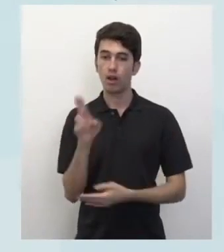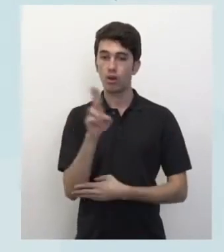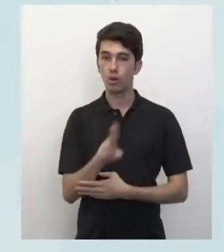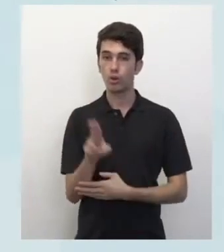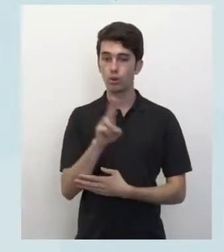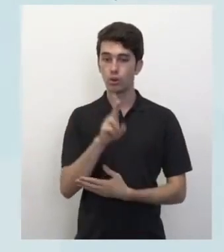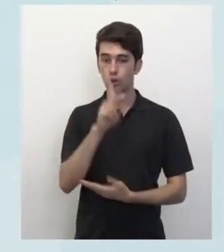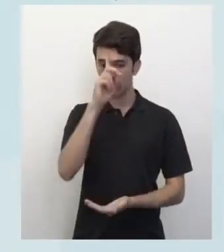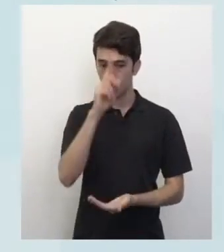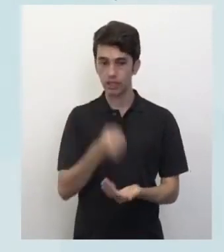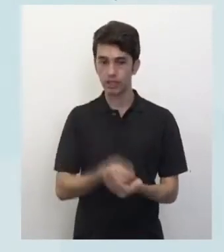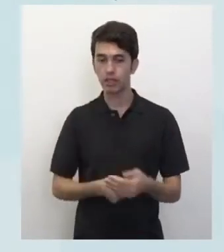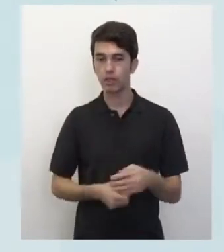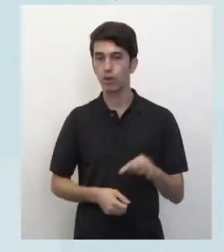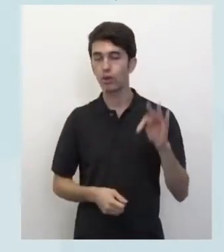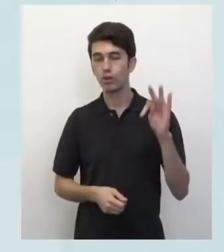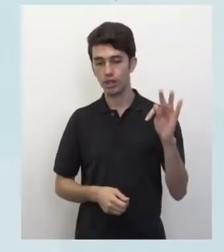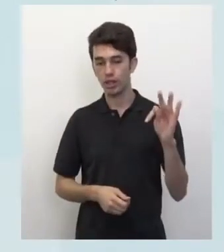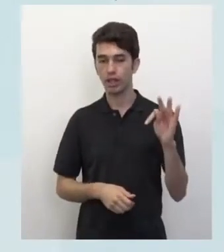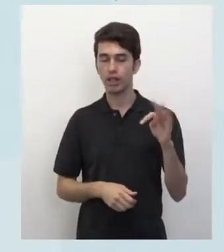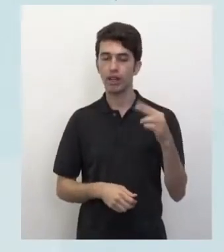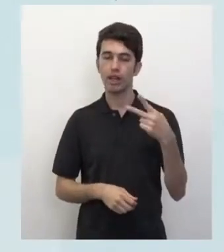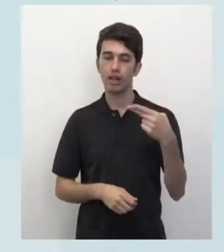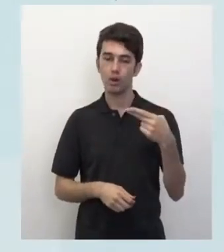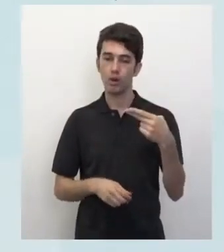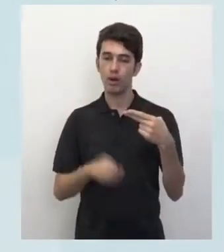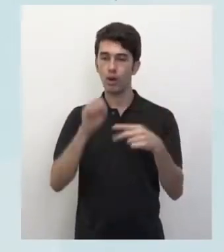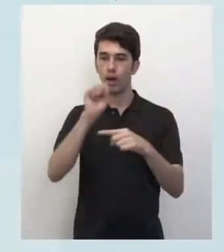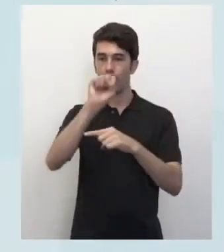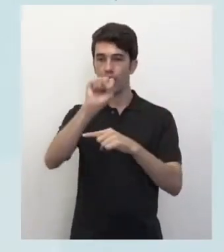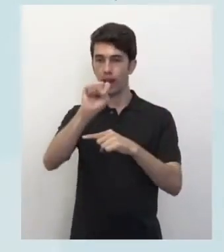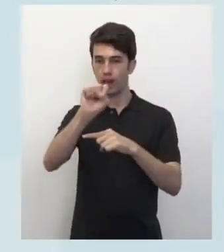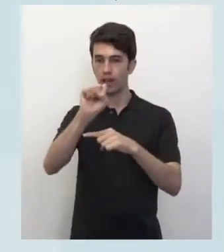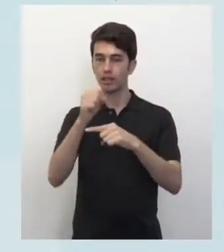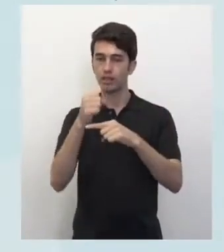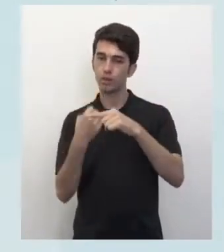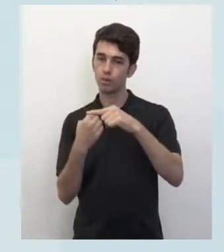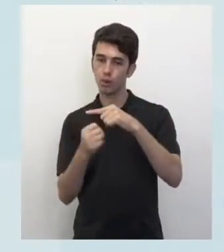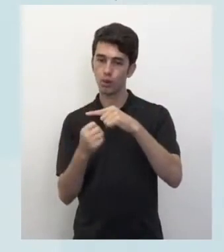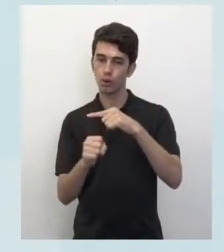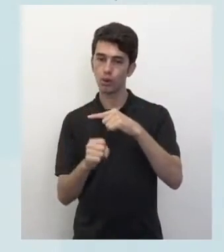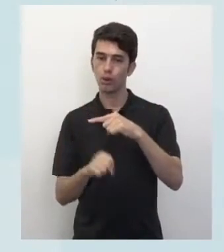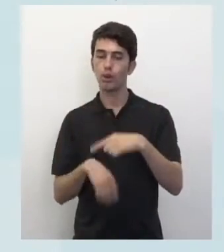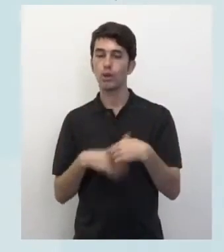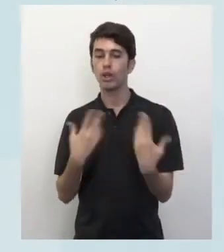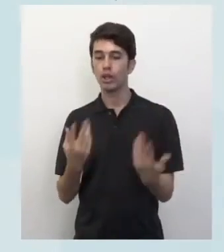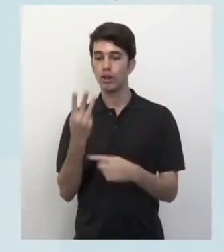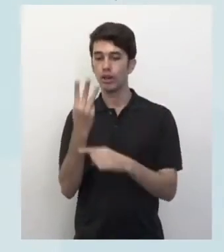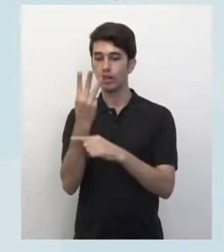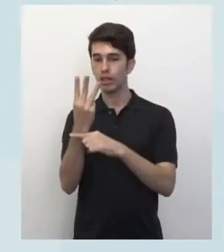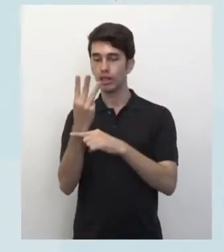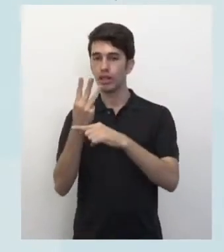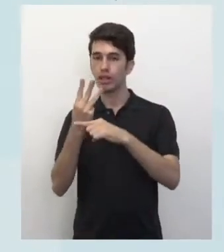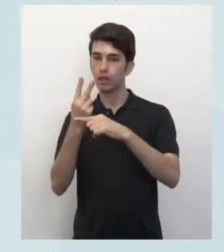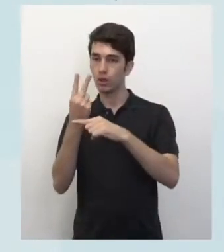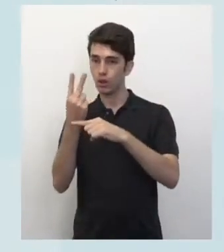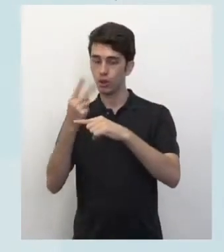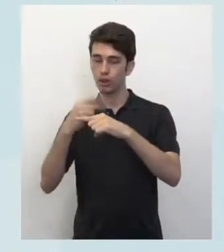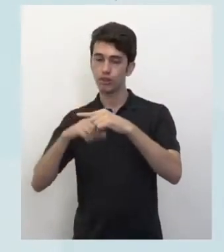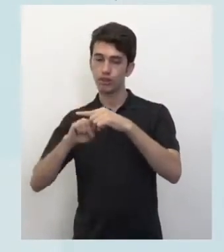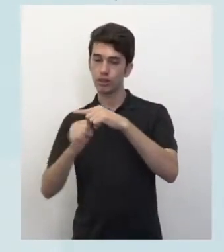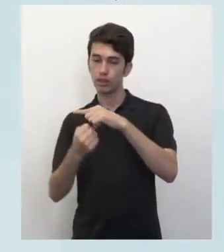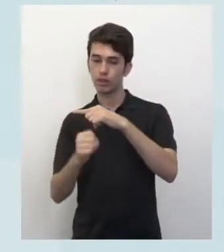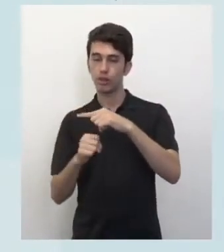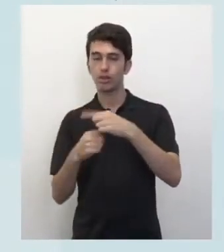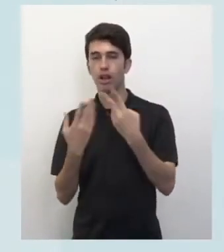ó, chegamos nela, tá vendo? Ó, S sobre 8, 32 sobre 8, portanto, temos aí 4 horas. Perfeito, sem problema